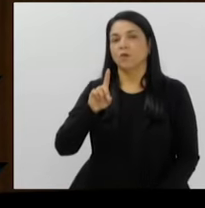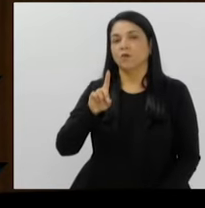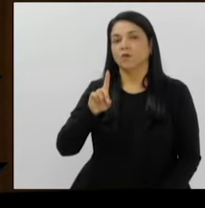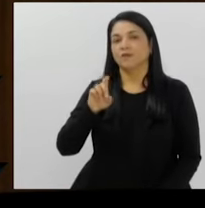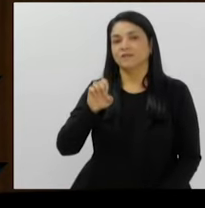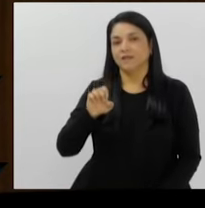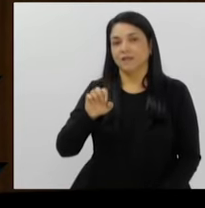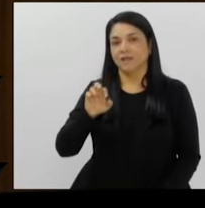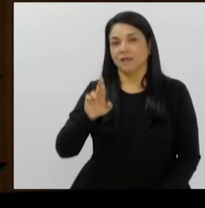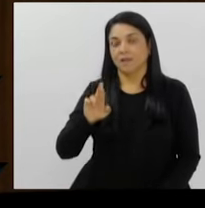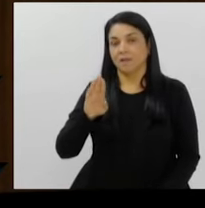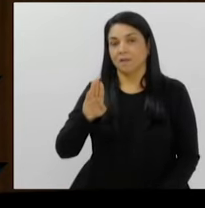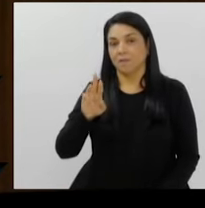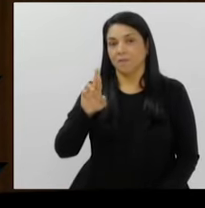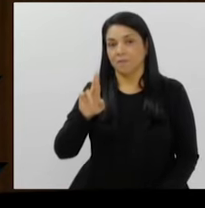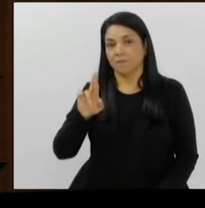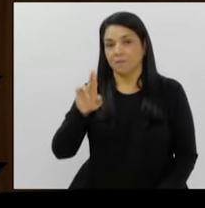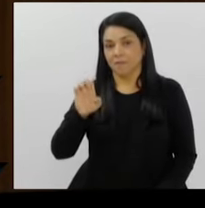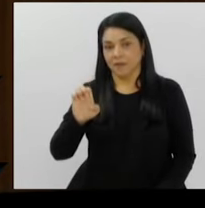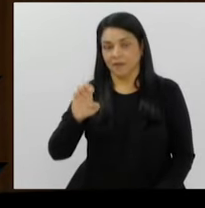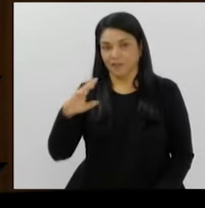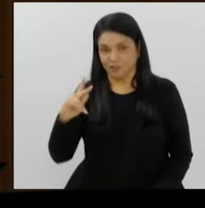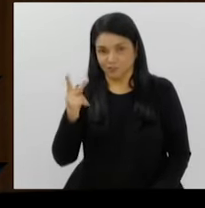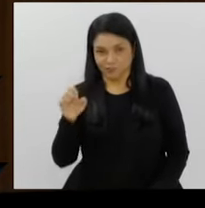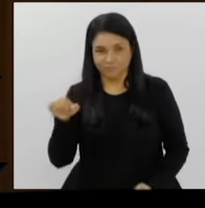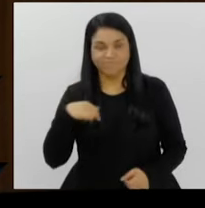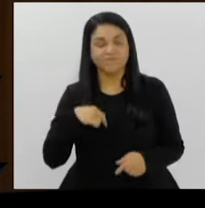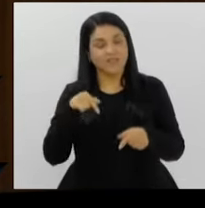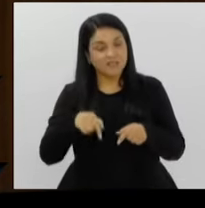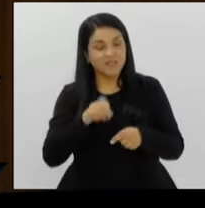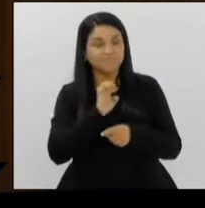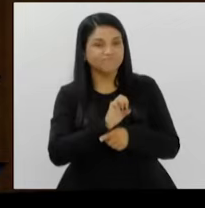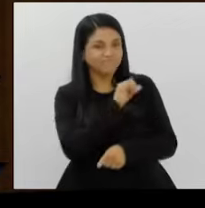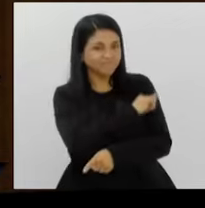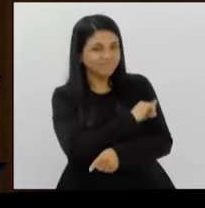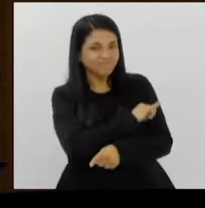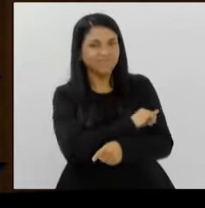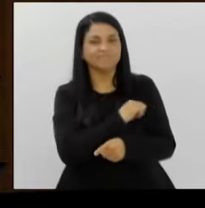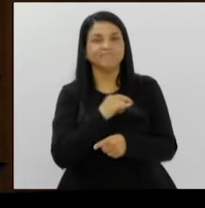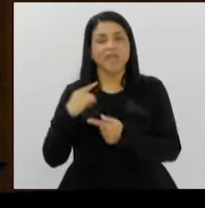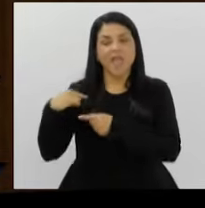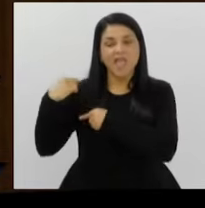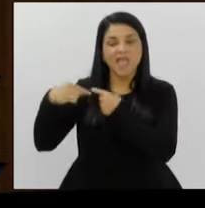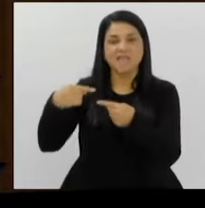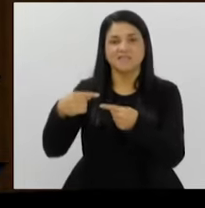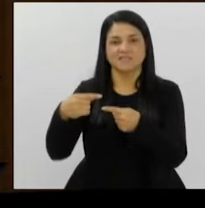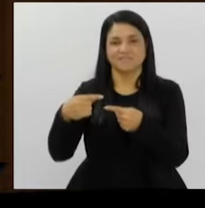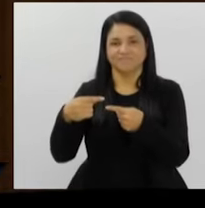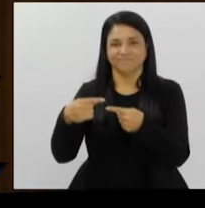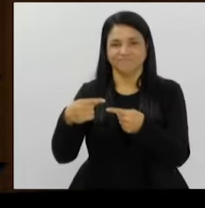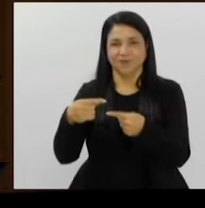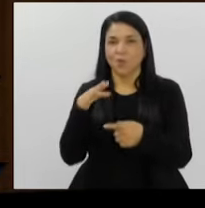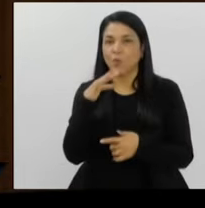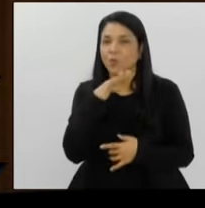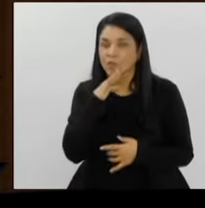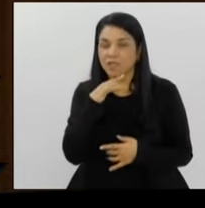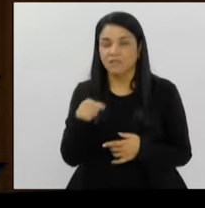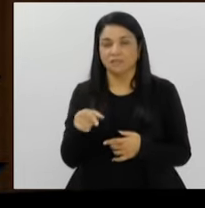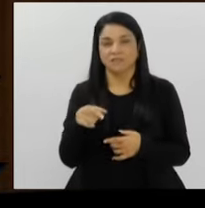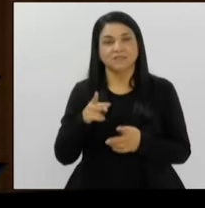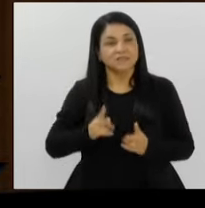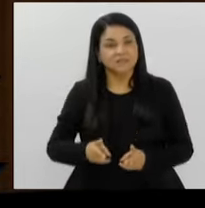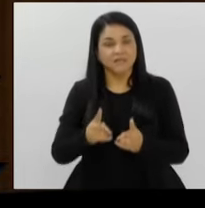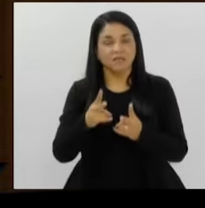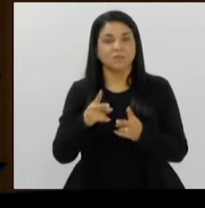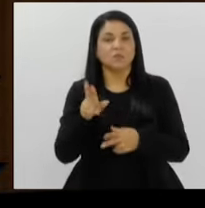estamos vivendo no Rio de Janeiro realmente é um caos. Mas um caos de heranças malditas. Os governos que passaram pelo Rio de Janeiro sempre usaram